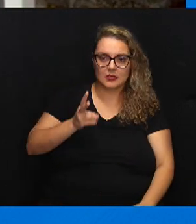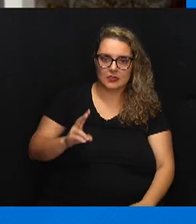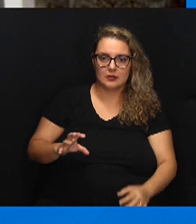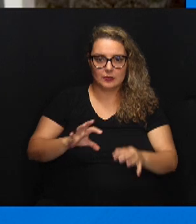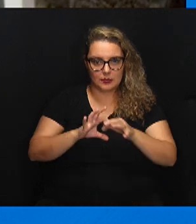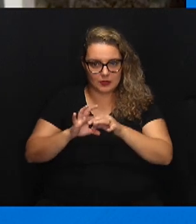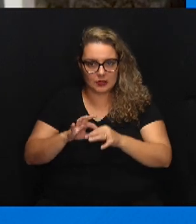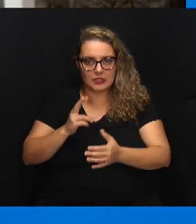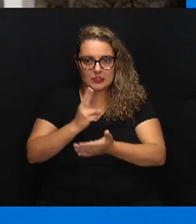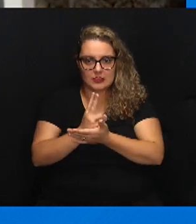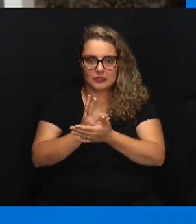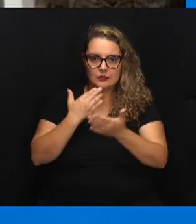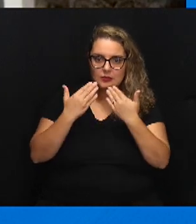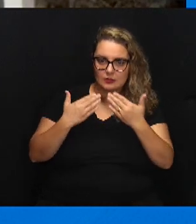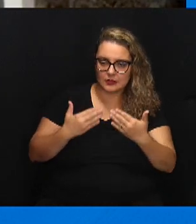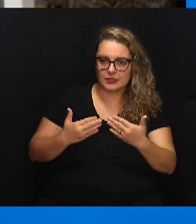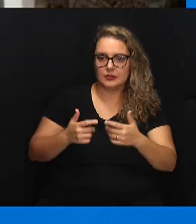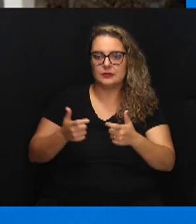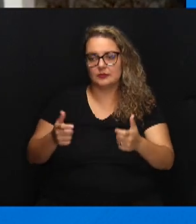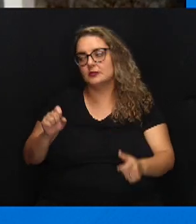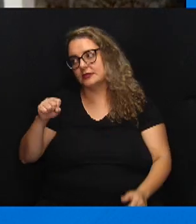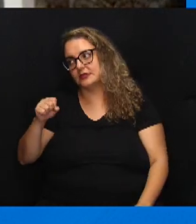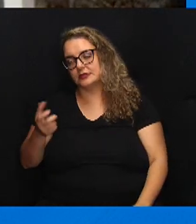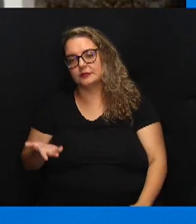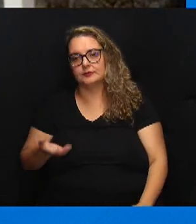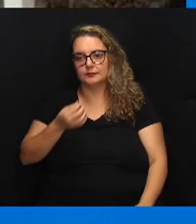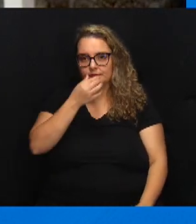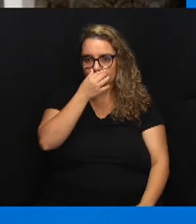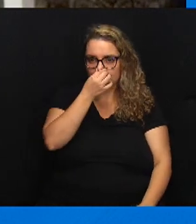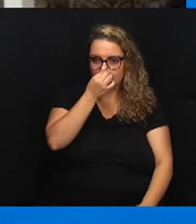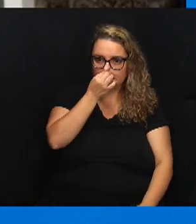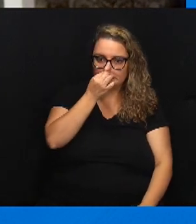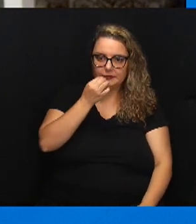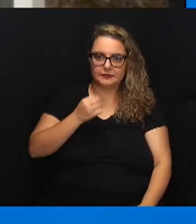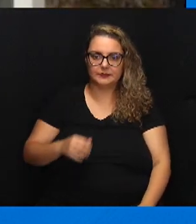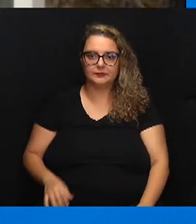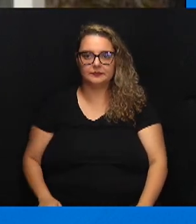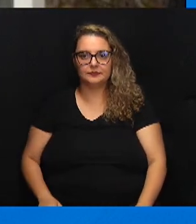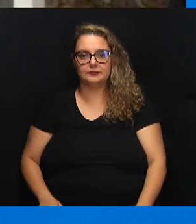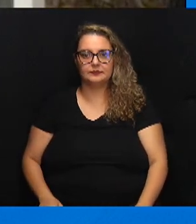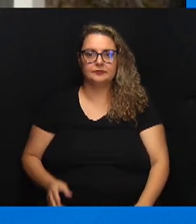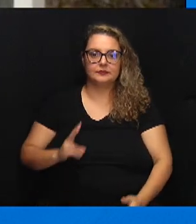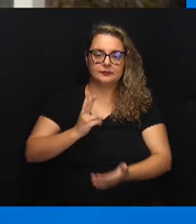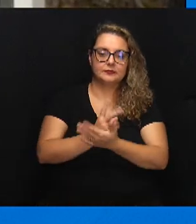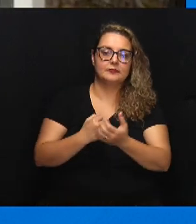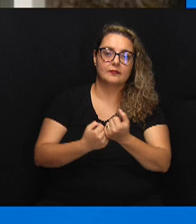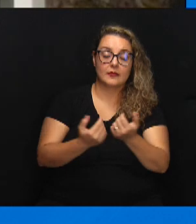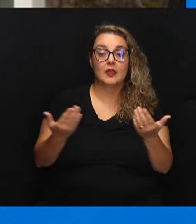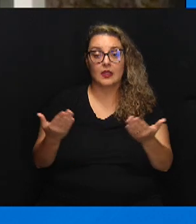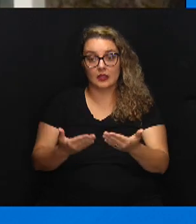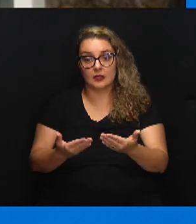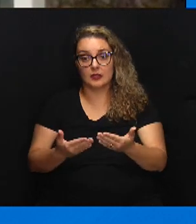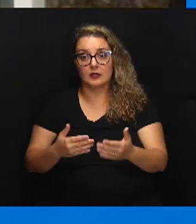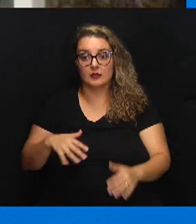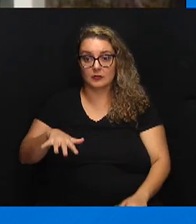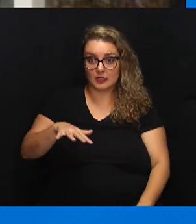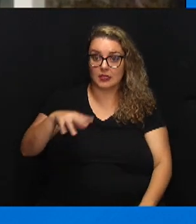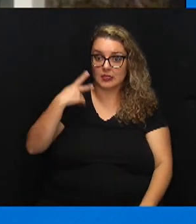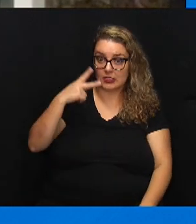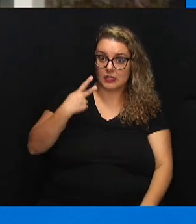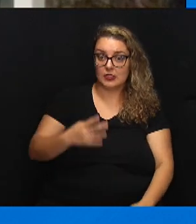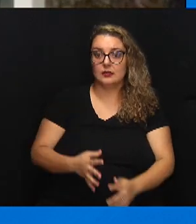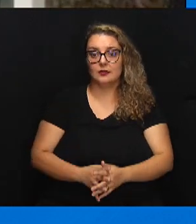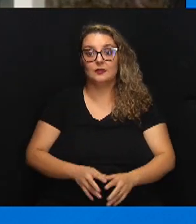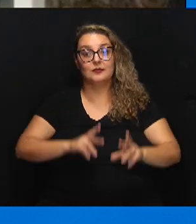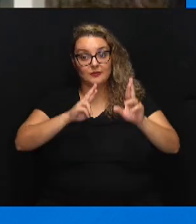sempre conversando bastante. É verdade. Então, tudo que ele faz eu apoio. E agora aí na carreira política, né,